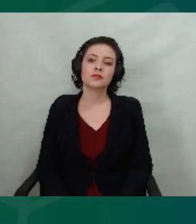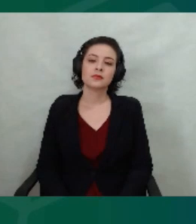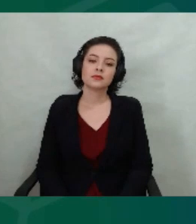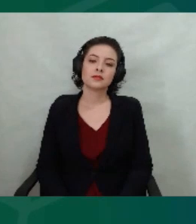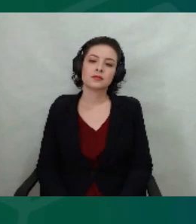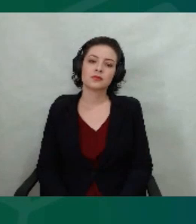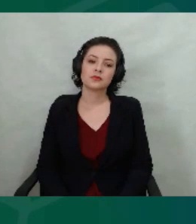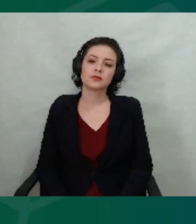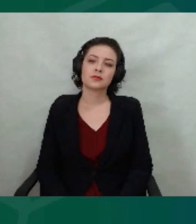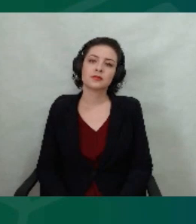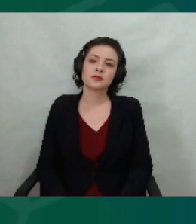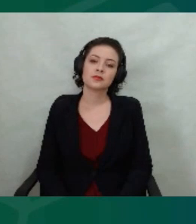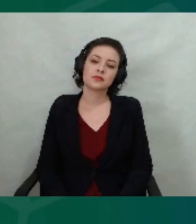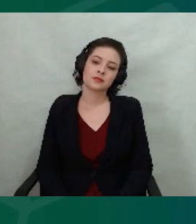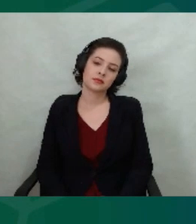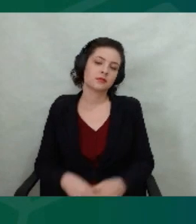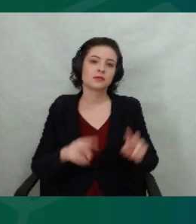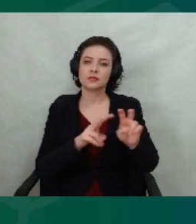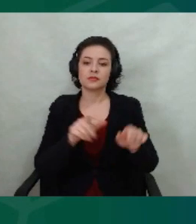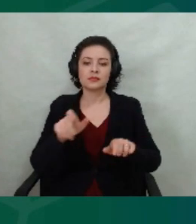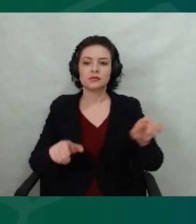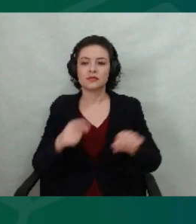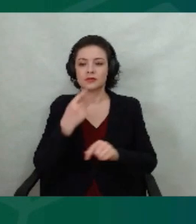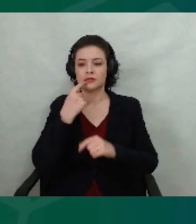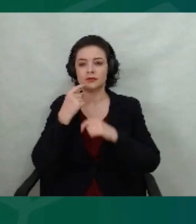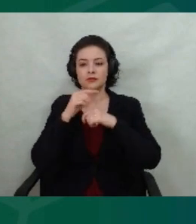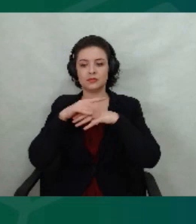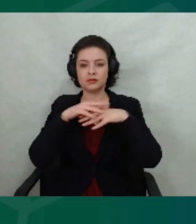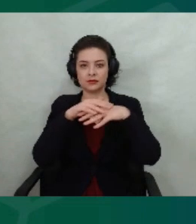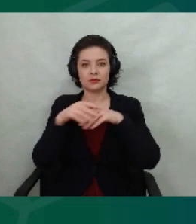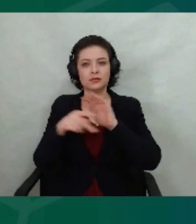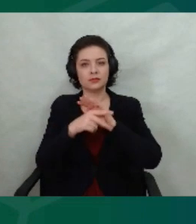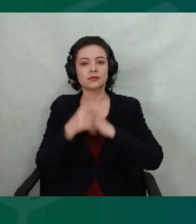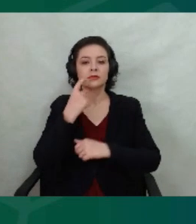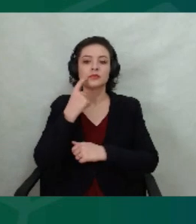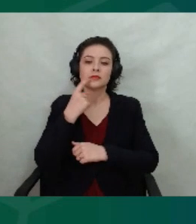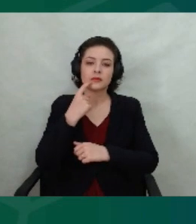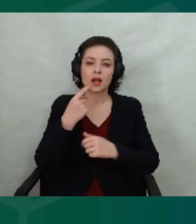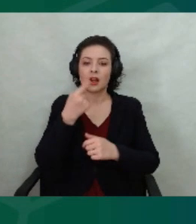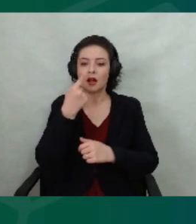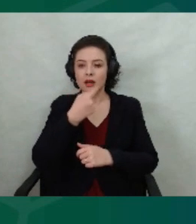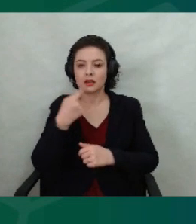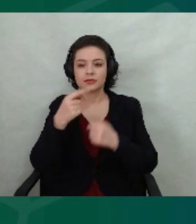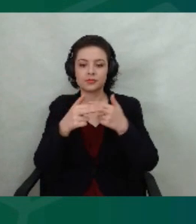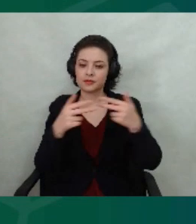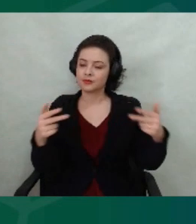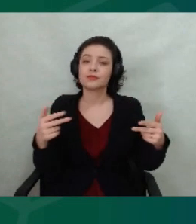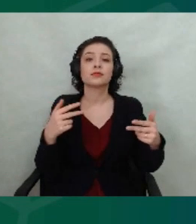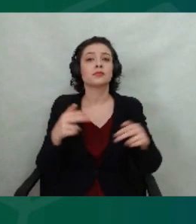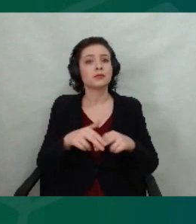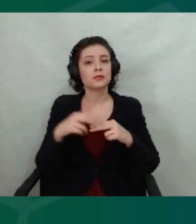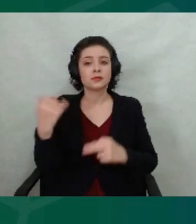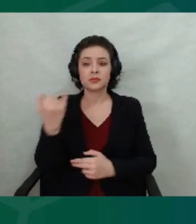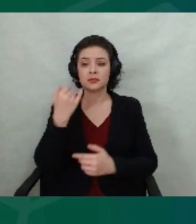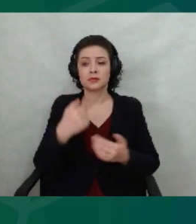Em relação aos patógenos da boca, por isso que eu mencionei a importância dessa assistência, de uma